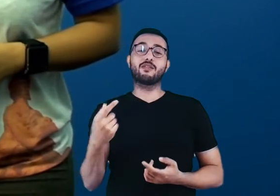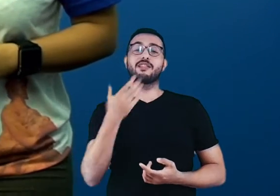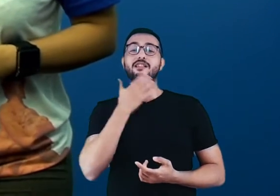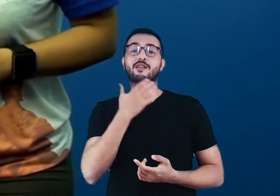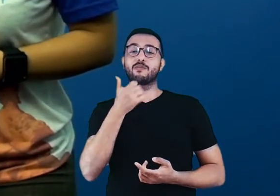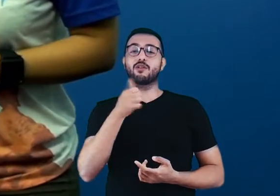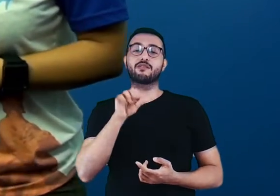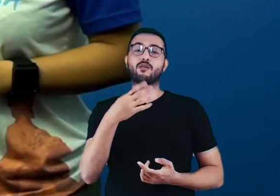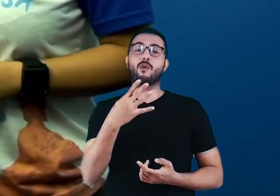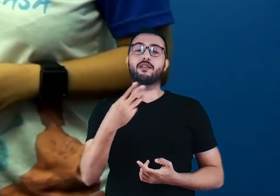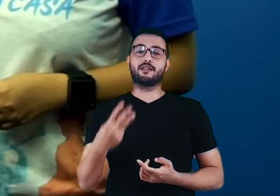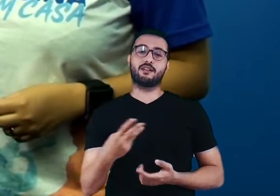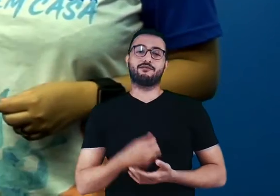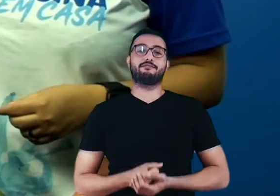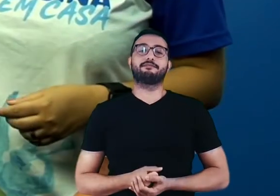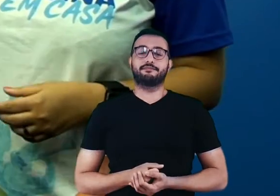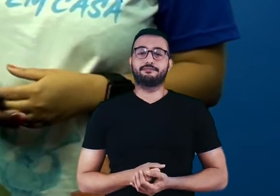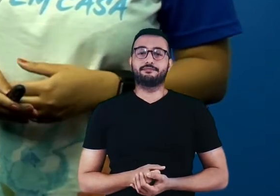1943.